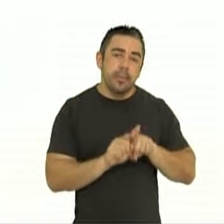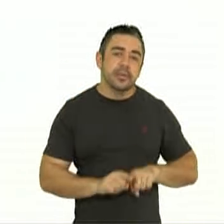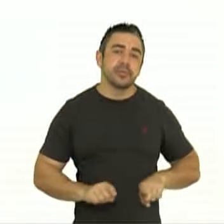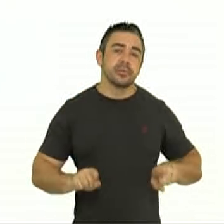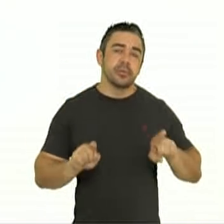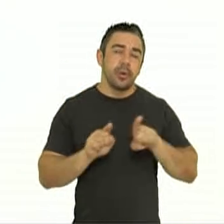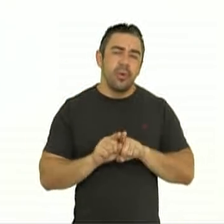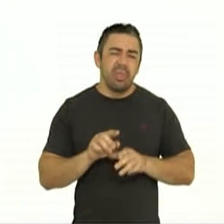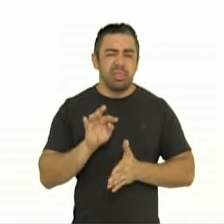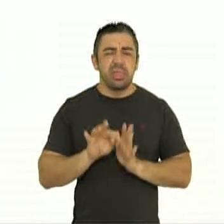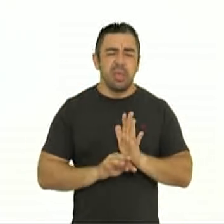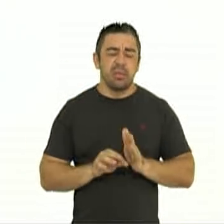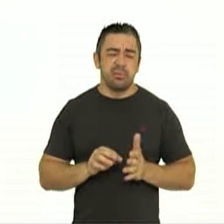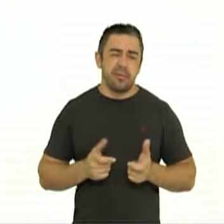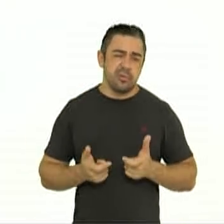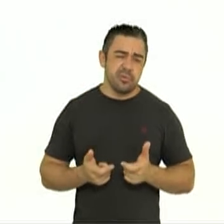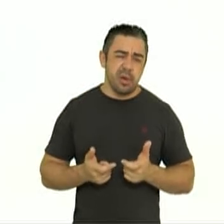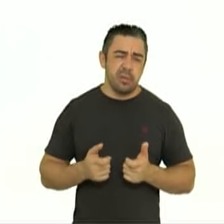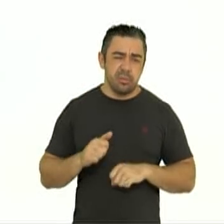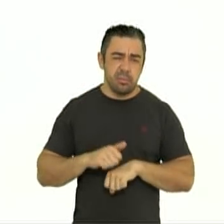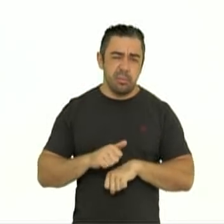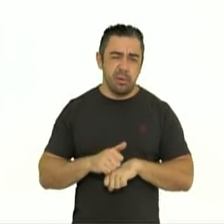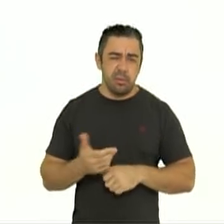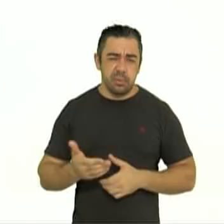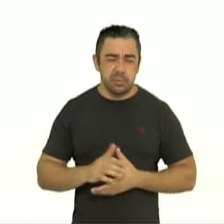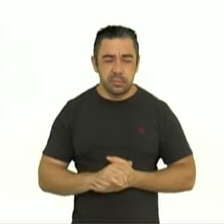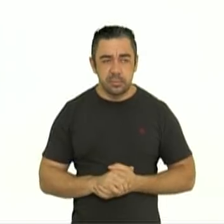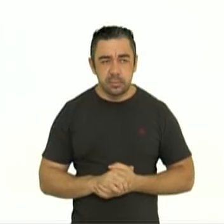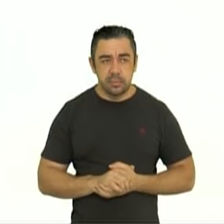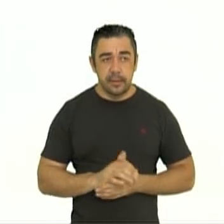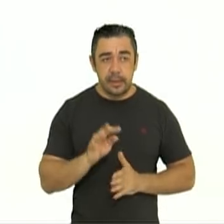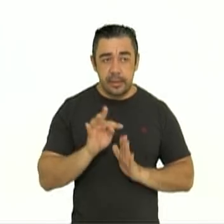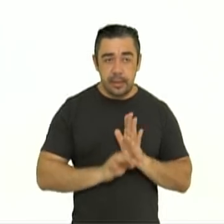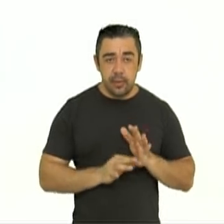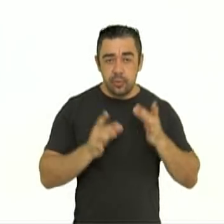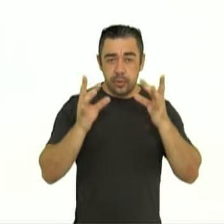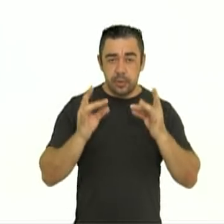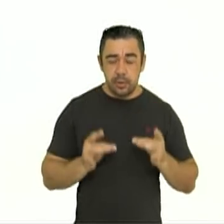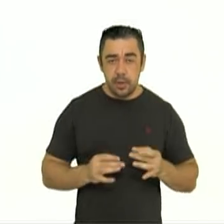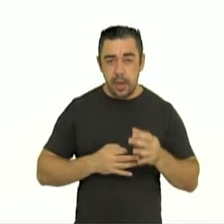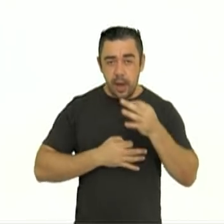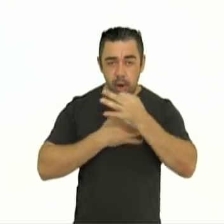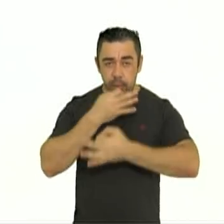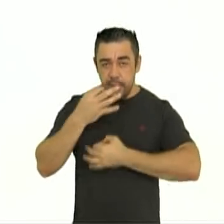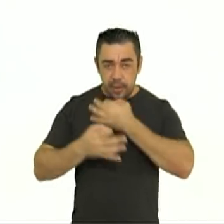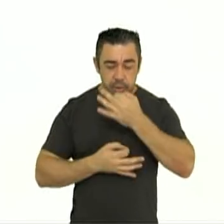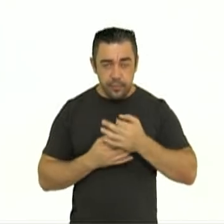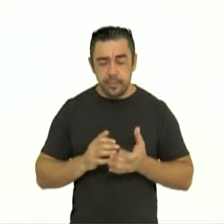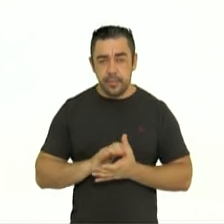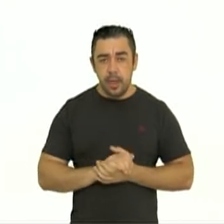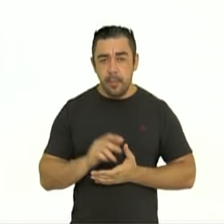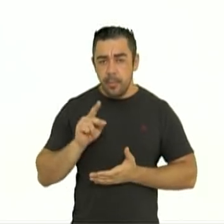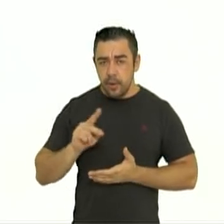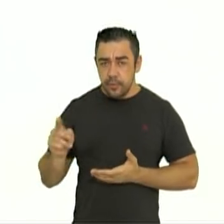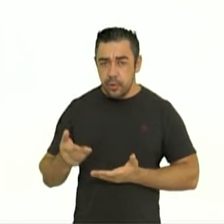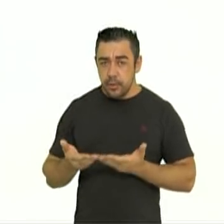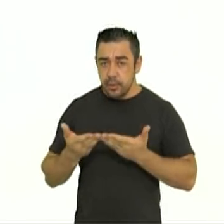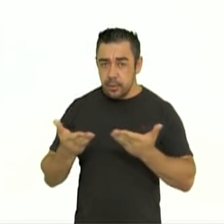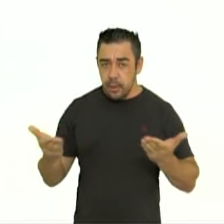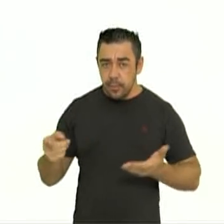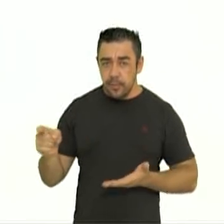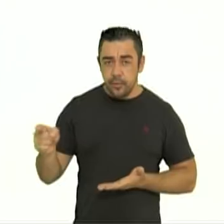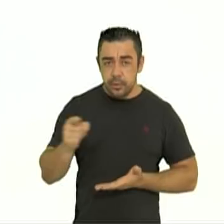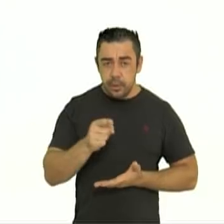deixam o seu texto pobre e deselegante. Texto dissertativo argumentativo. A professora trouxe para vocês aqui